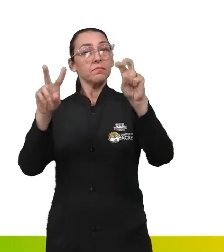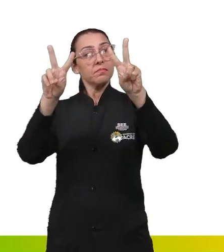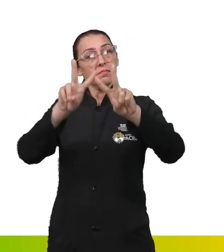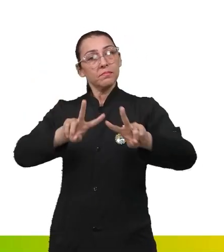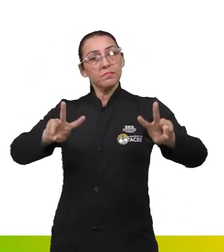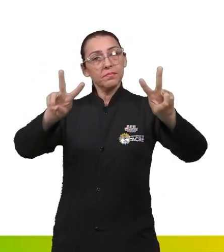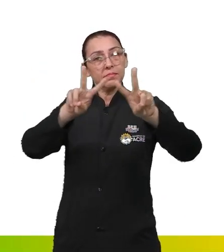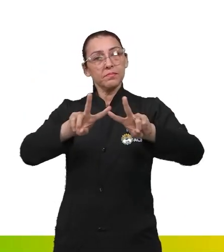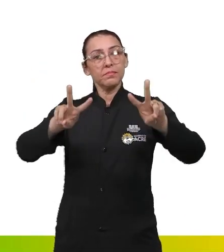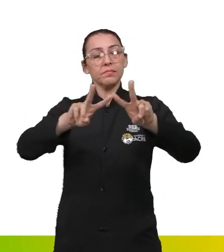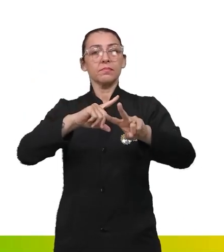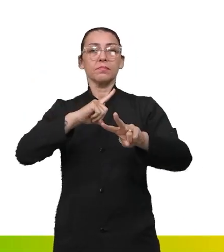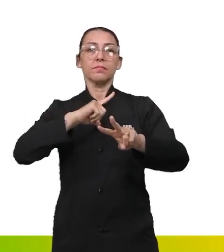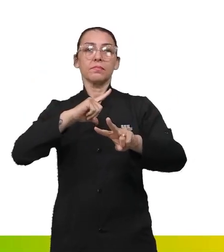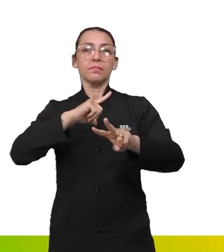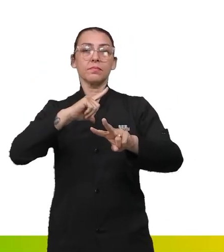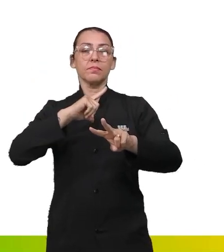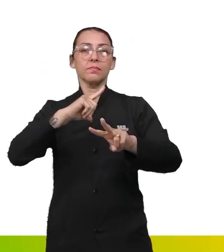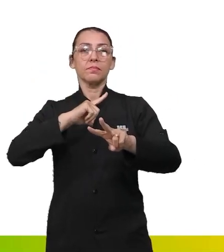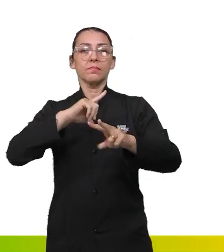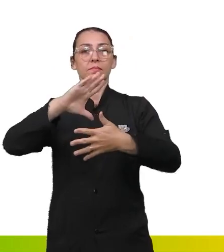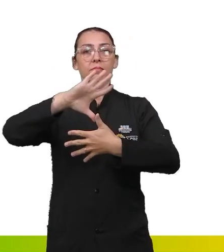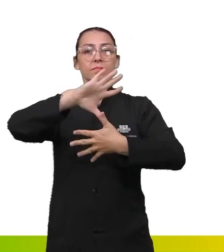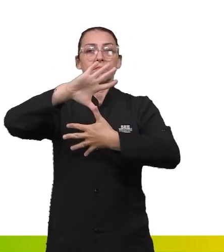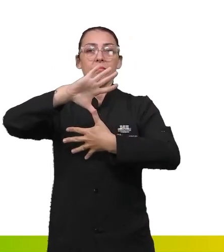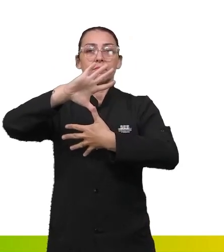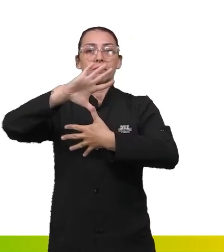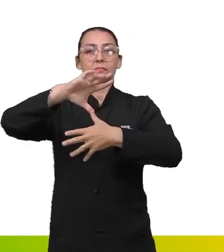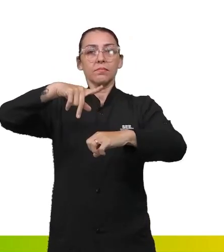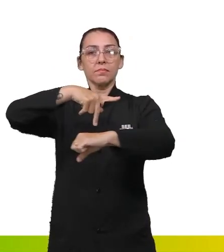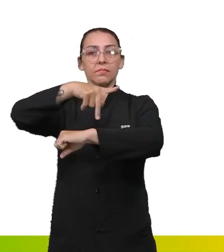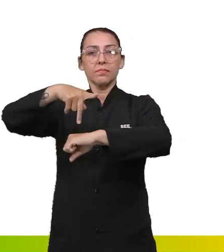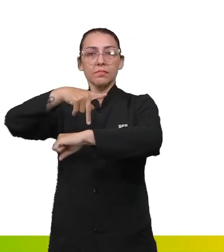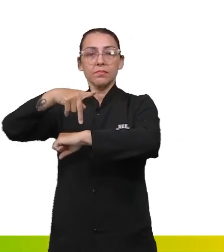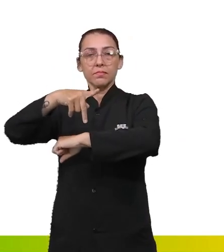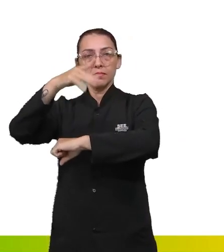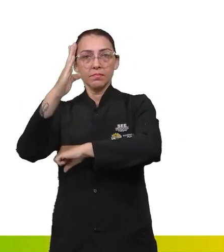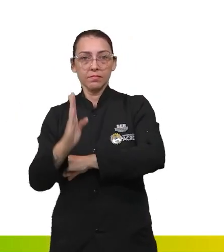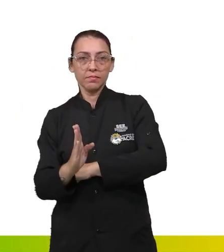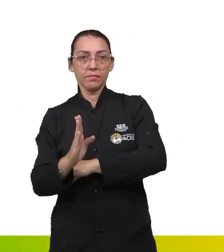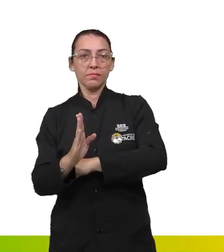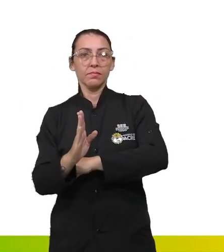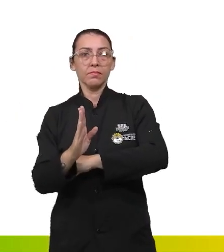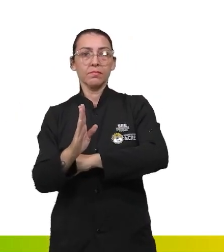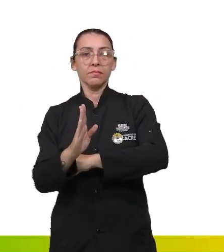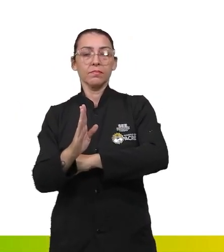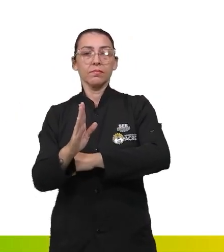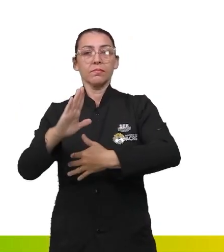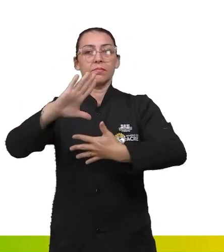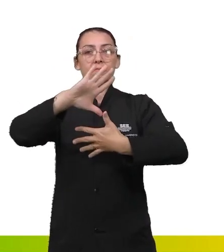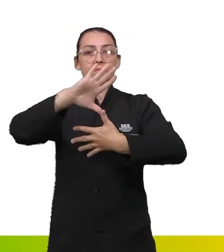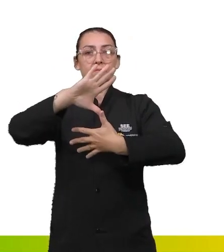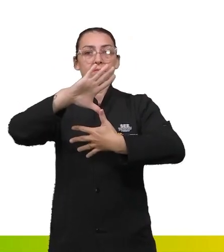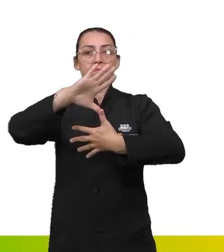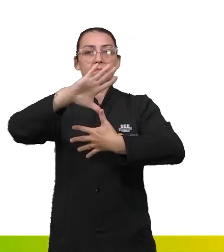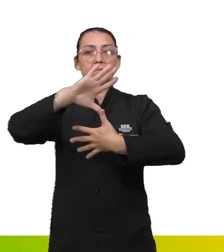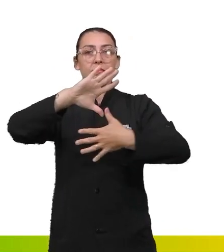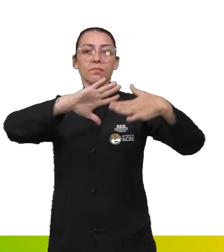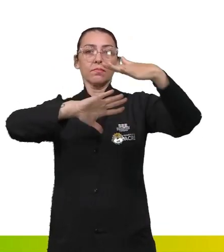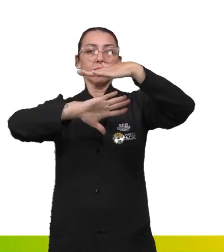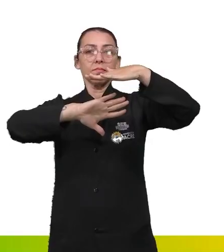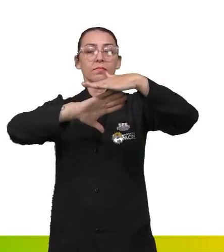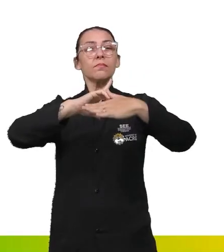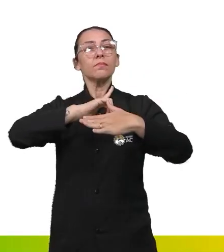visualizar que nós temos o mapa do nosso país. E em cima do mapa brasileiro, nós